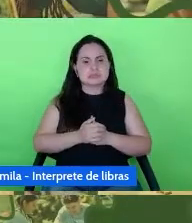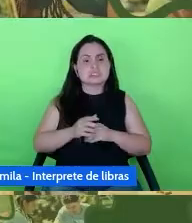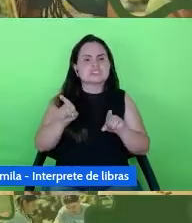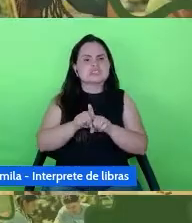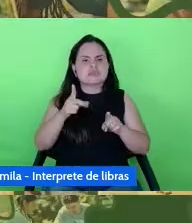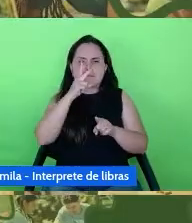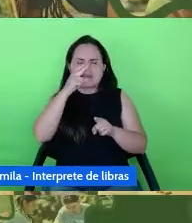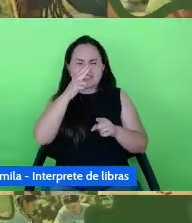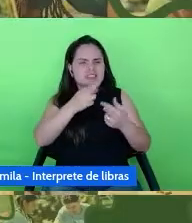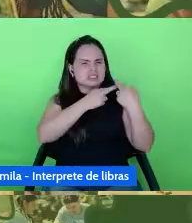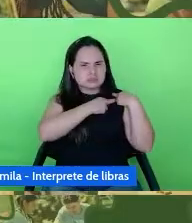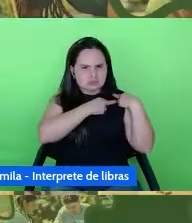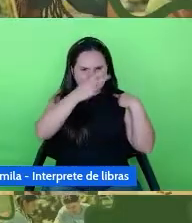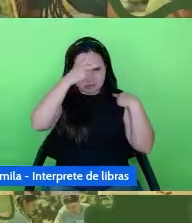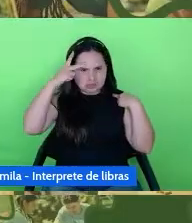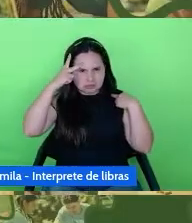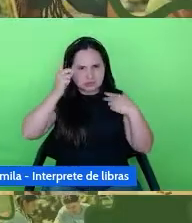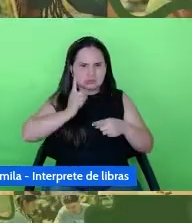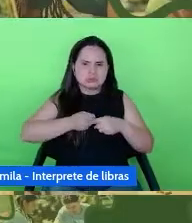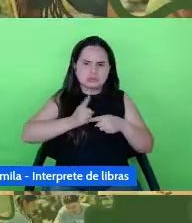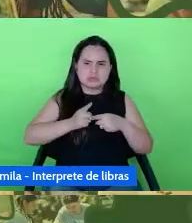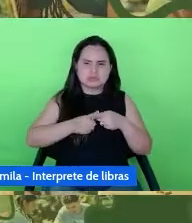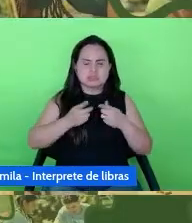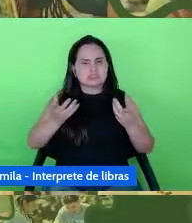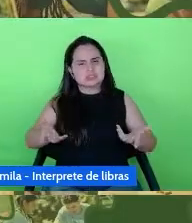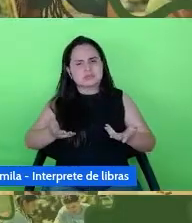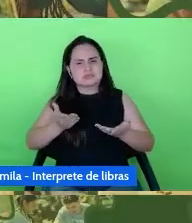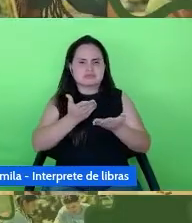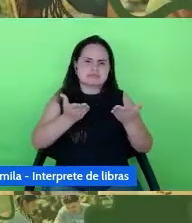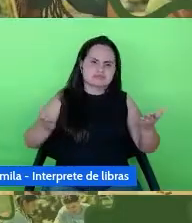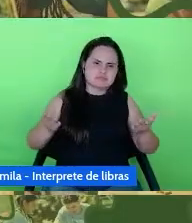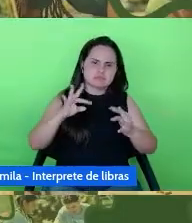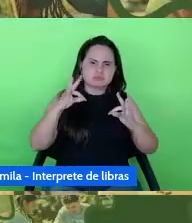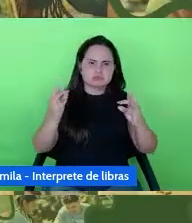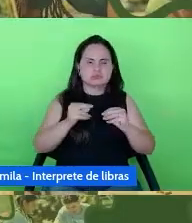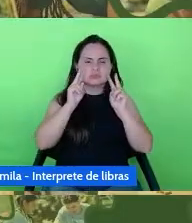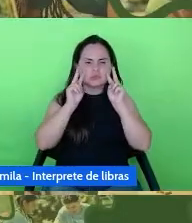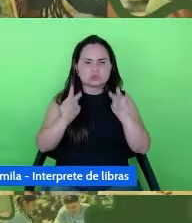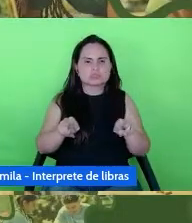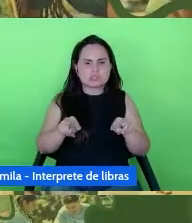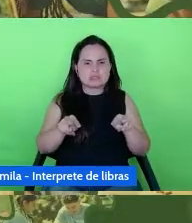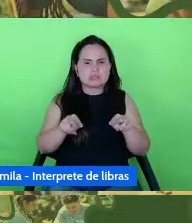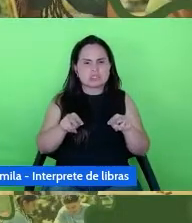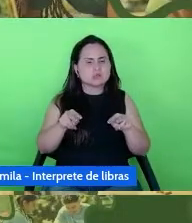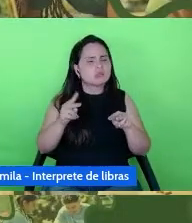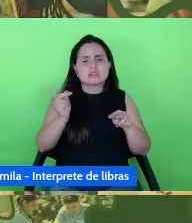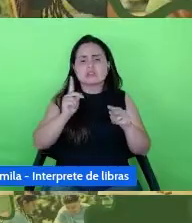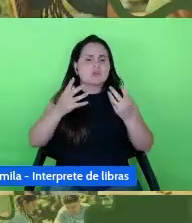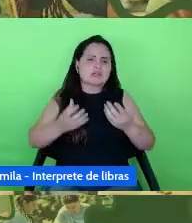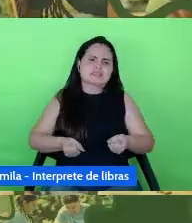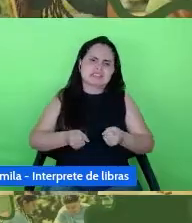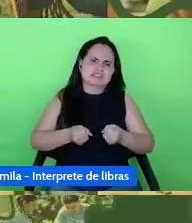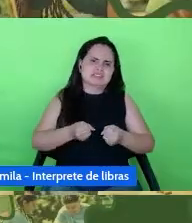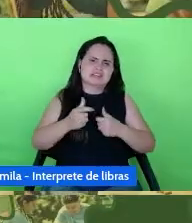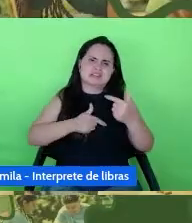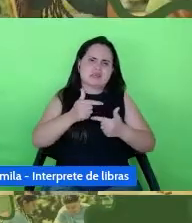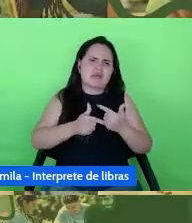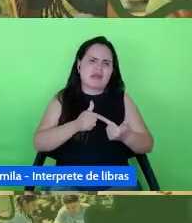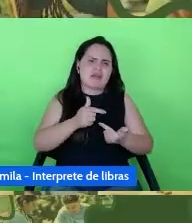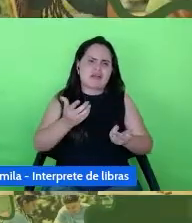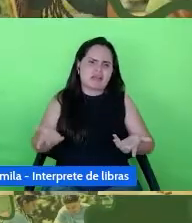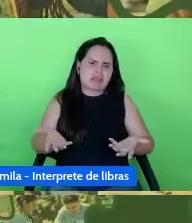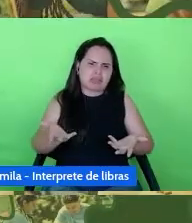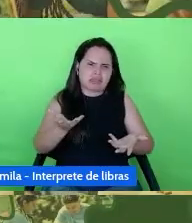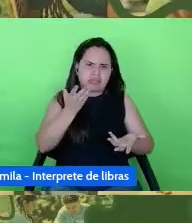com as pessoas, porque, convenhamos, né, queridos e queridas, todo mundo está nos assistindo, é inadmissível o trabalho infantil, a partir desse pressuposto